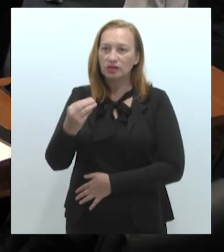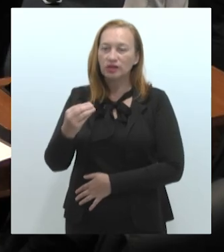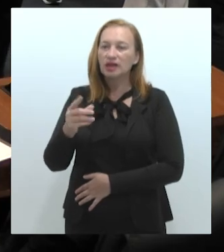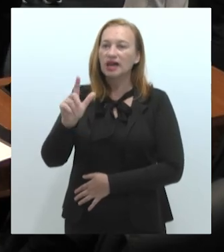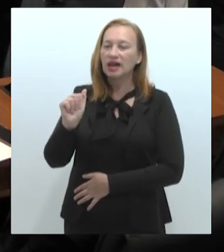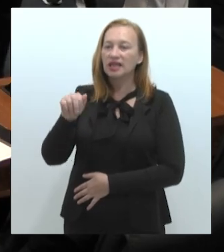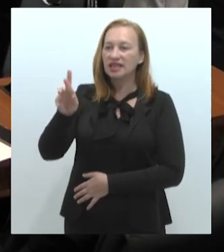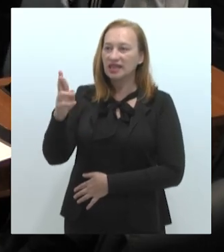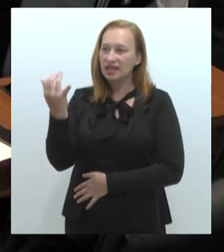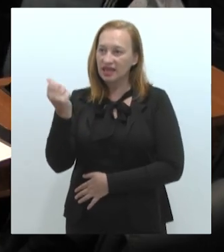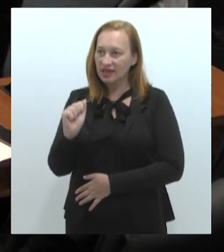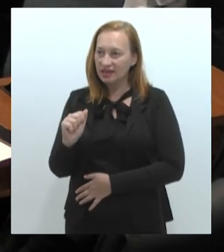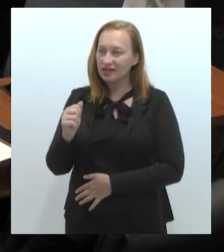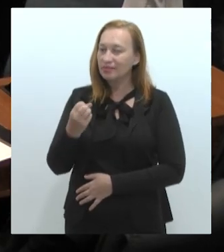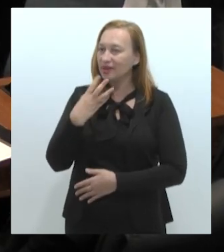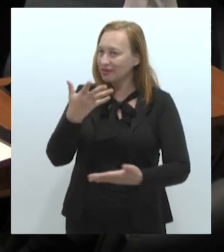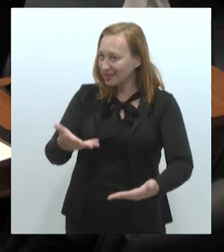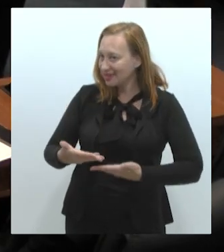Aninha.